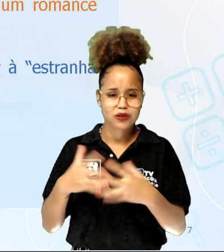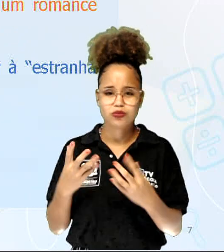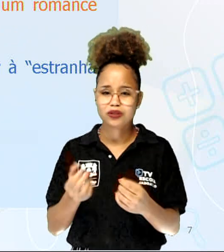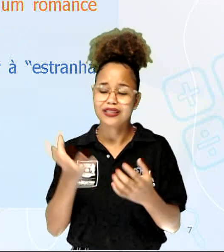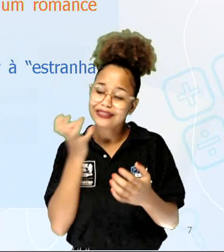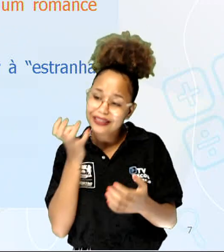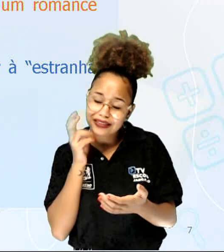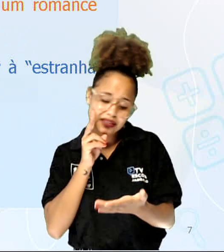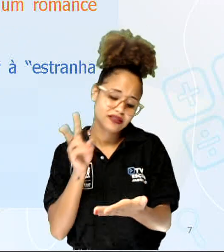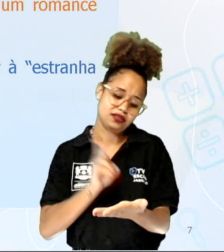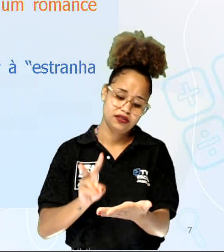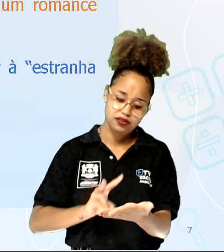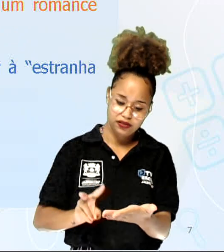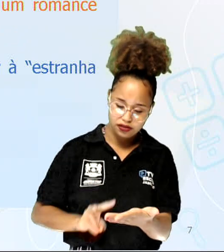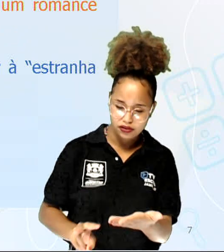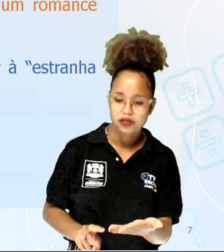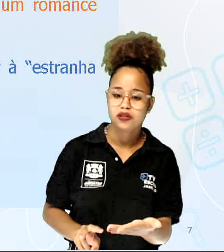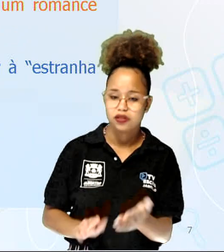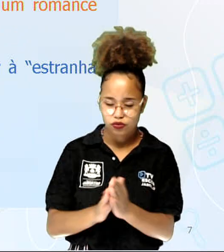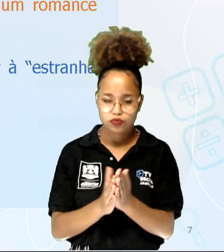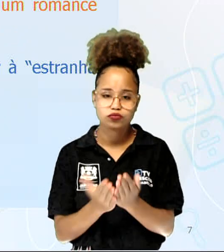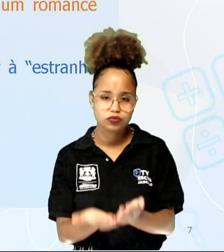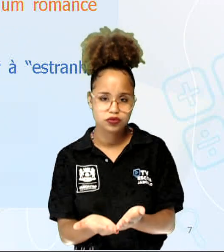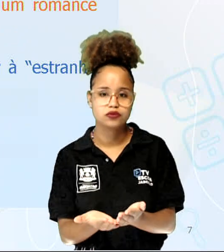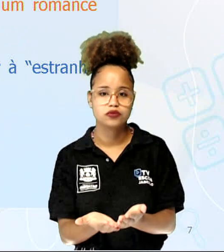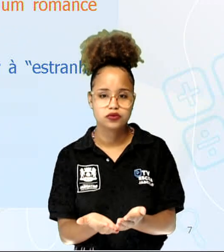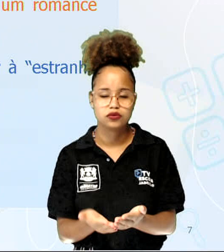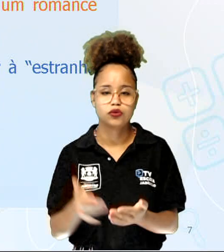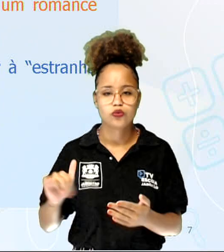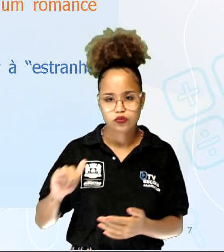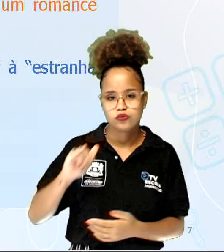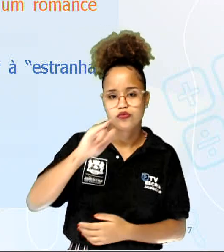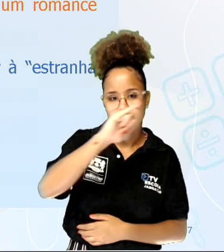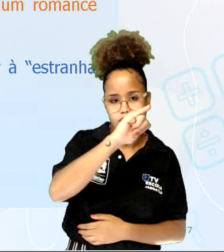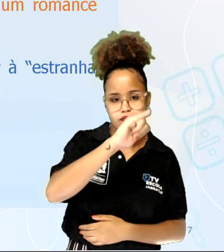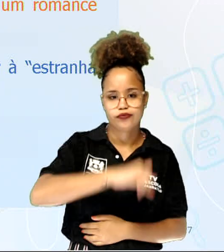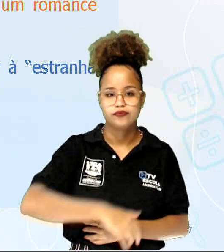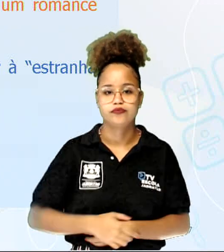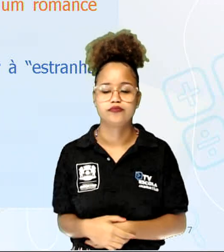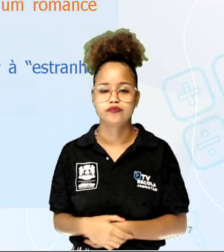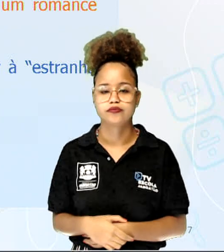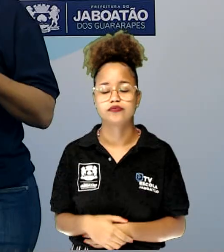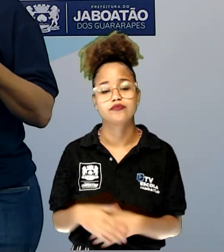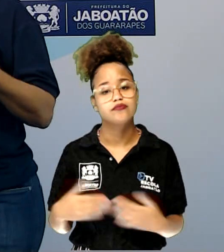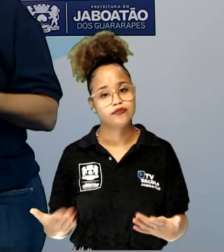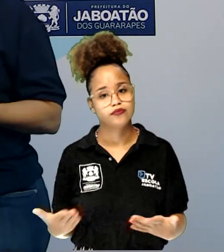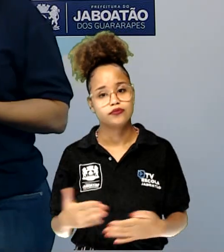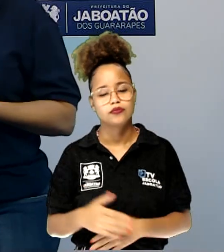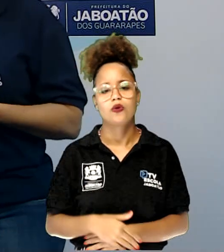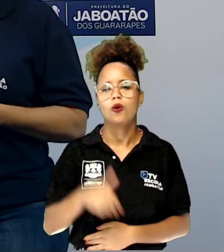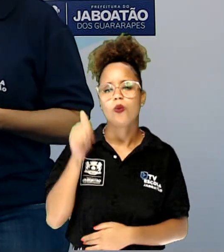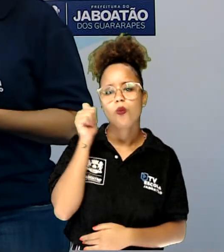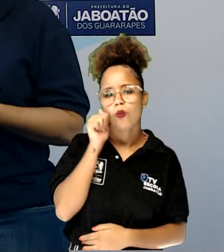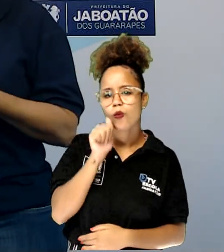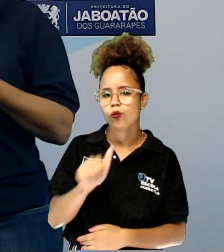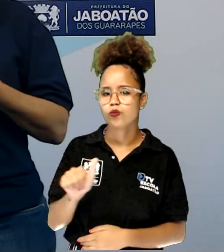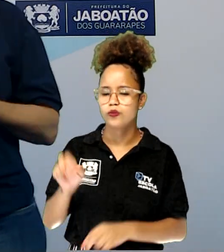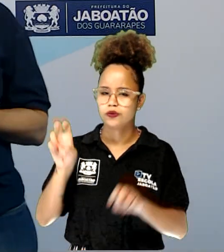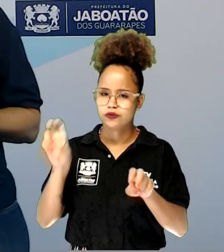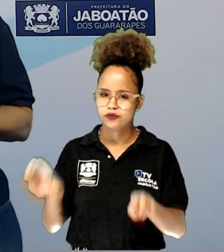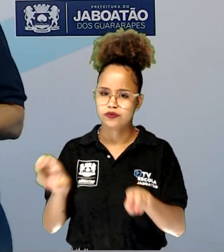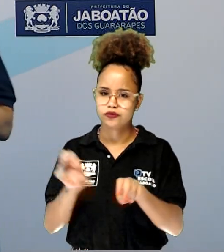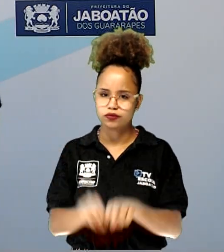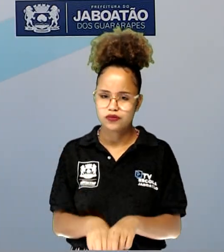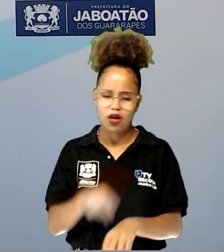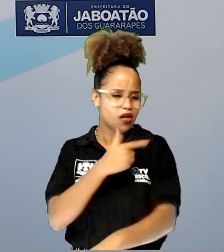ler um romance policial de forma tranquila durante o percurso da viagem. Ou seja, a passageira, ela foi